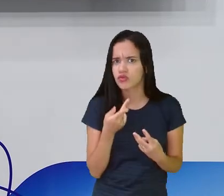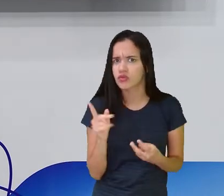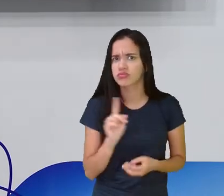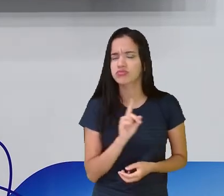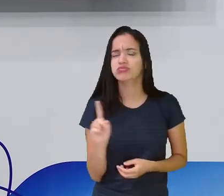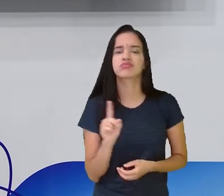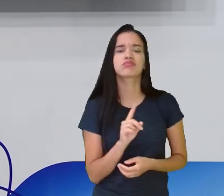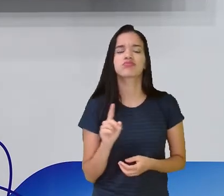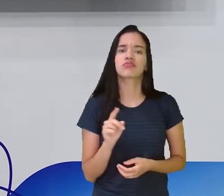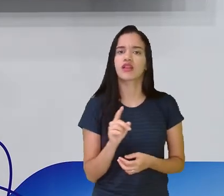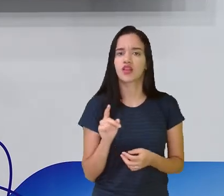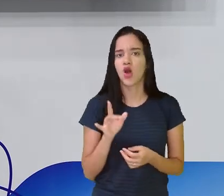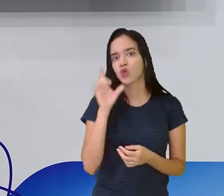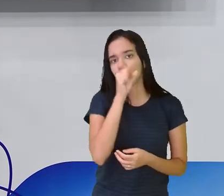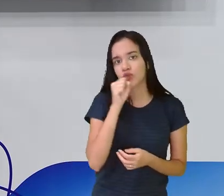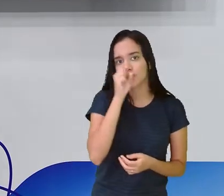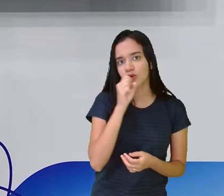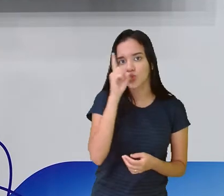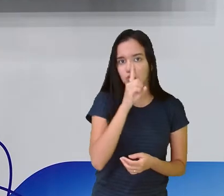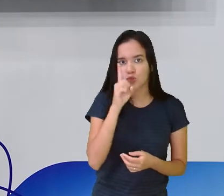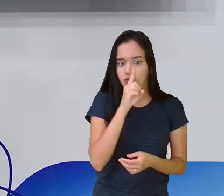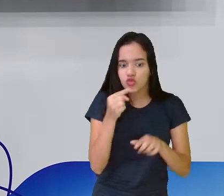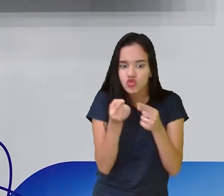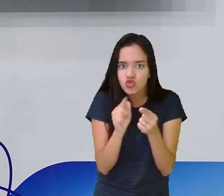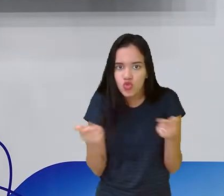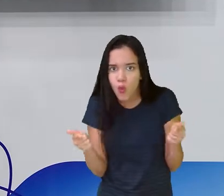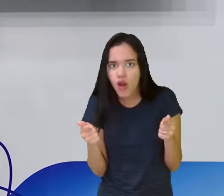estou dizendo, gente. Eu estou dizendo que a gente pode